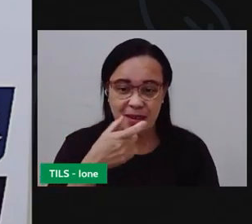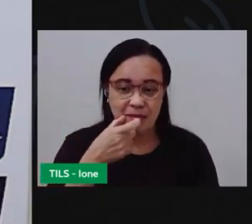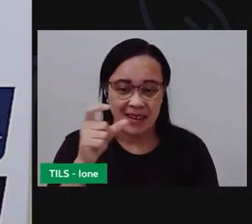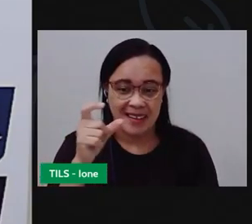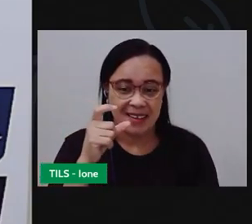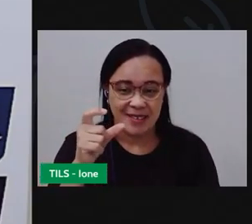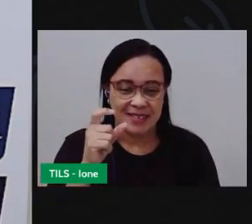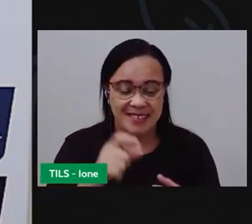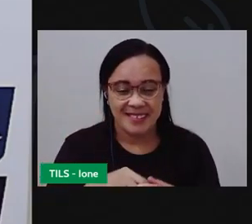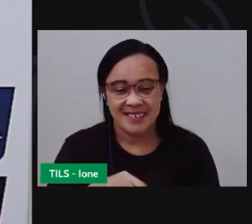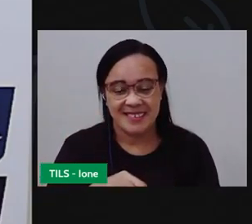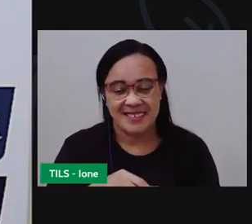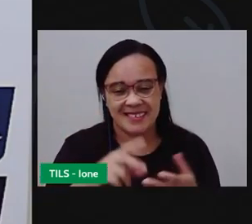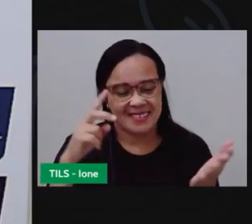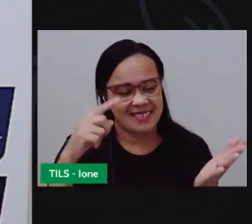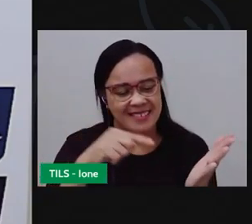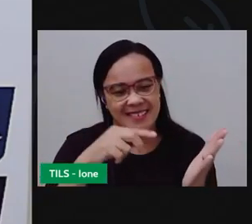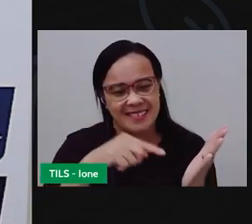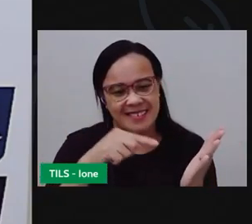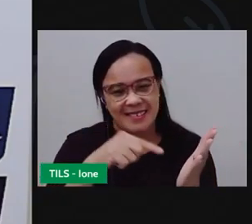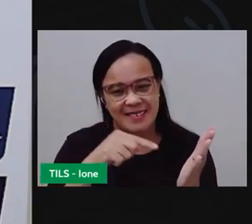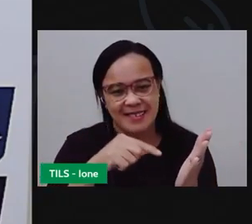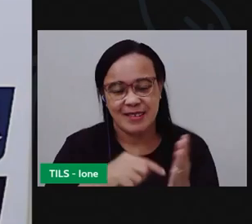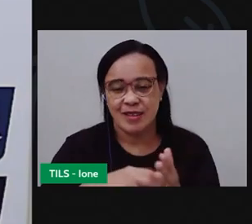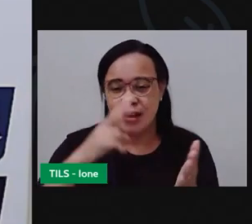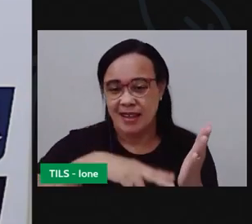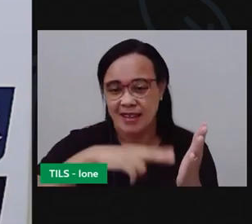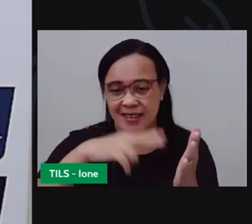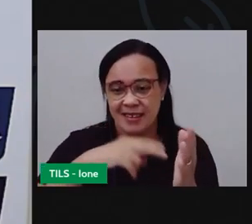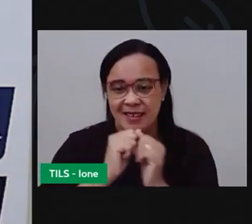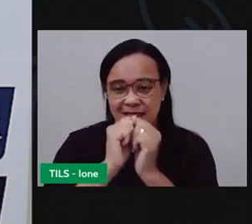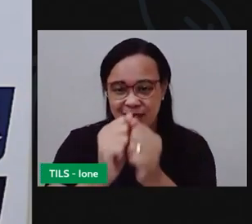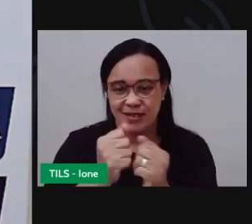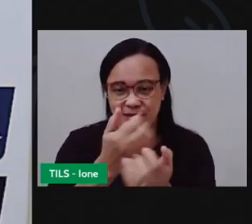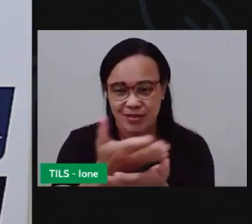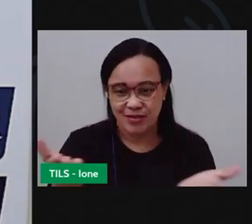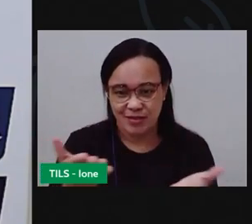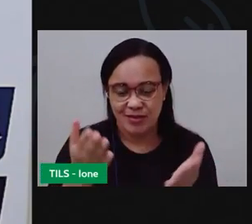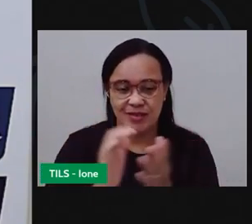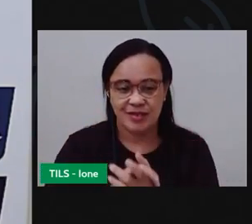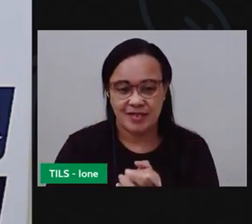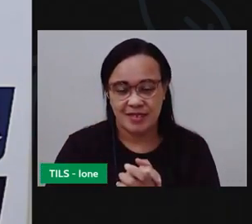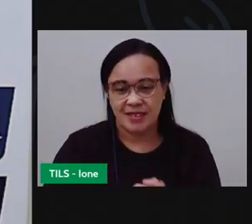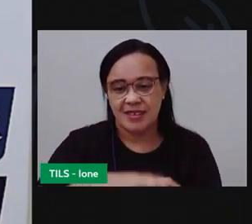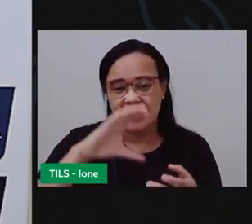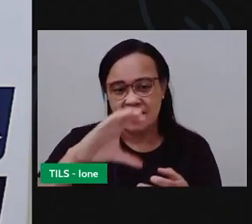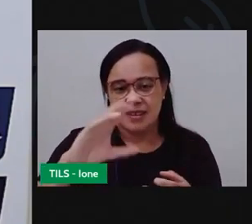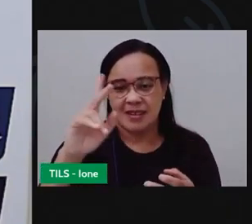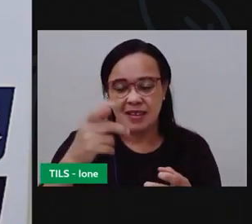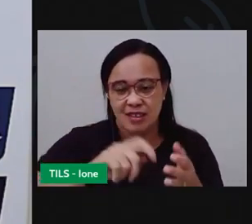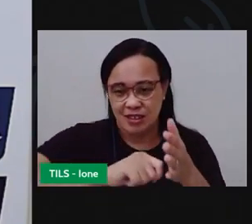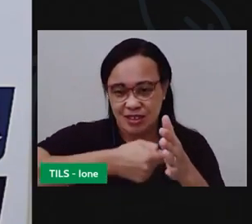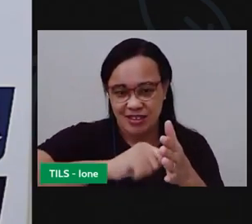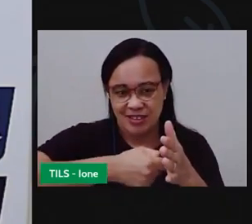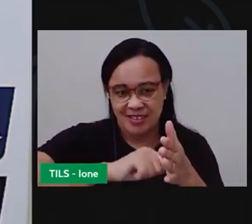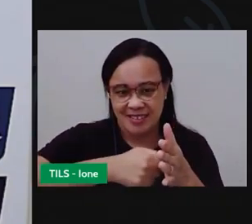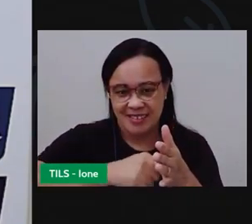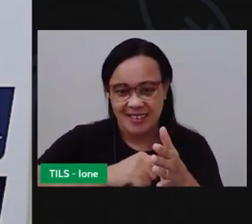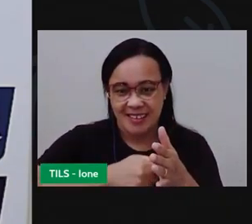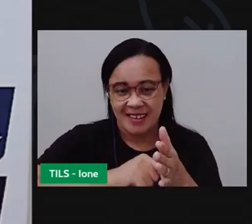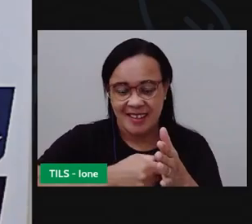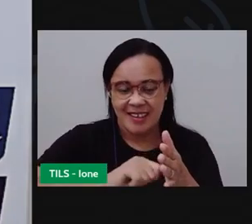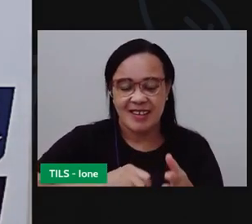Olha o que eu tenho aqui. Vou ler com vocês agora. Esse aqui, Chave de Chumbo. Ó,